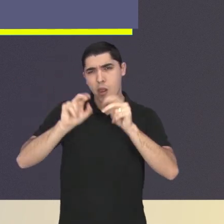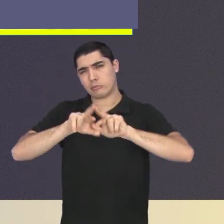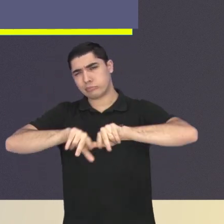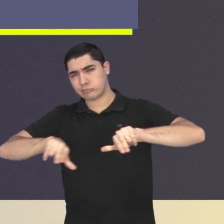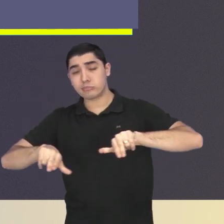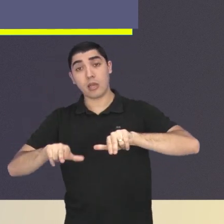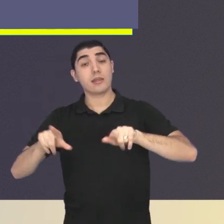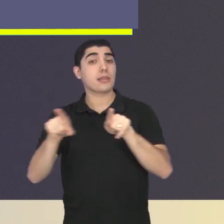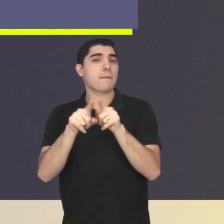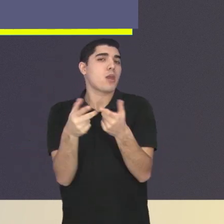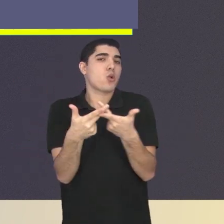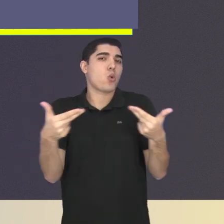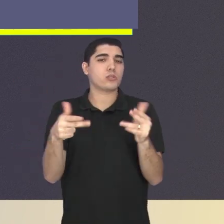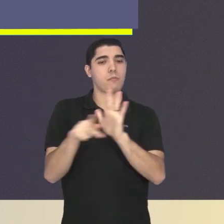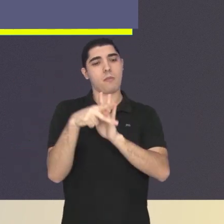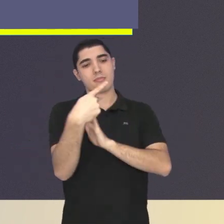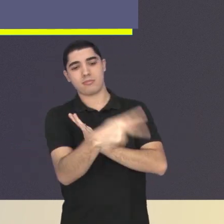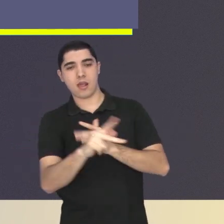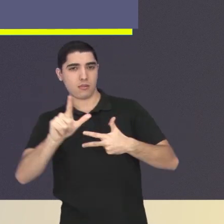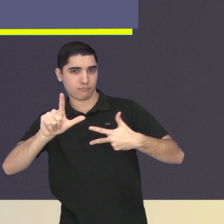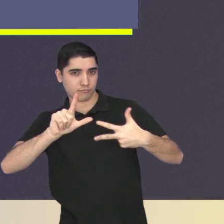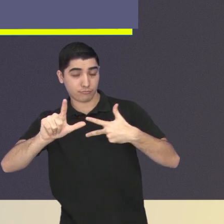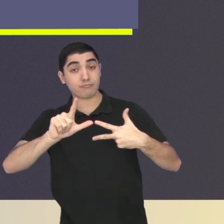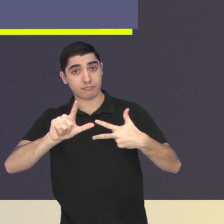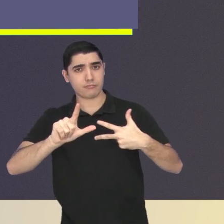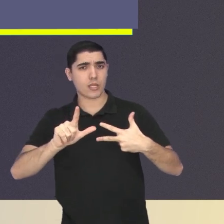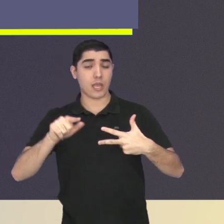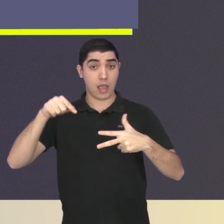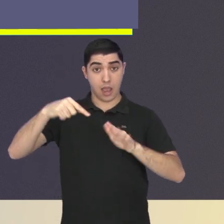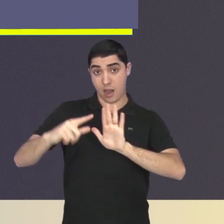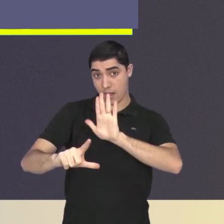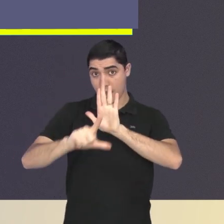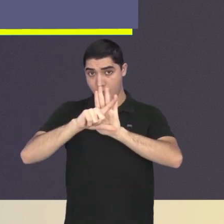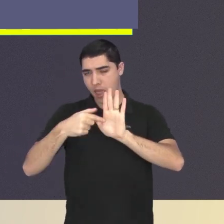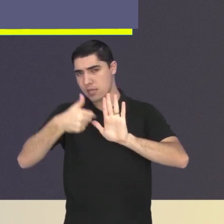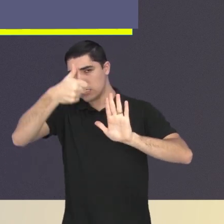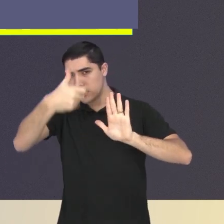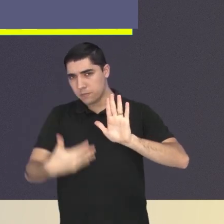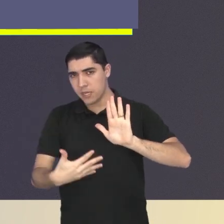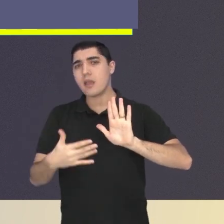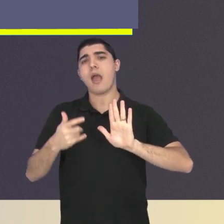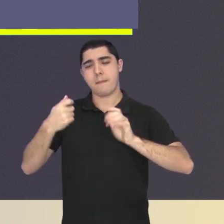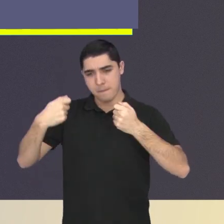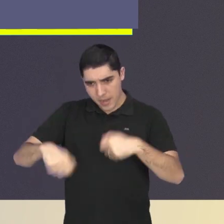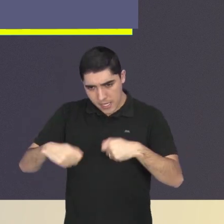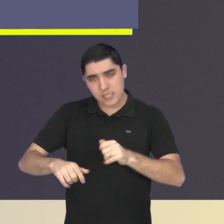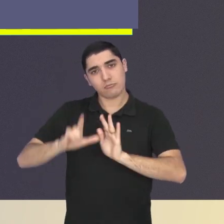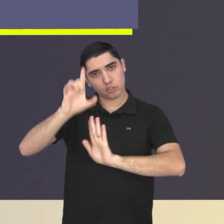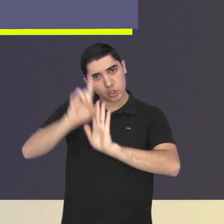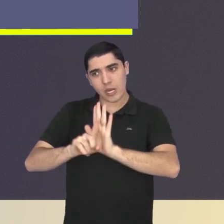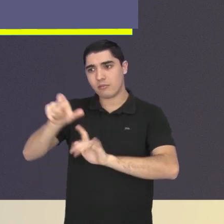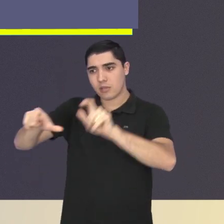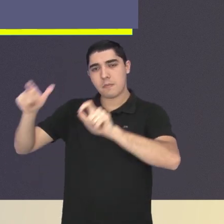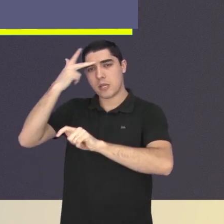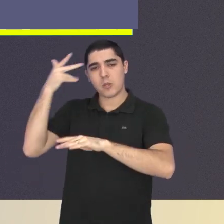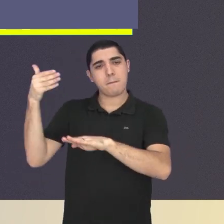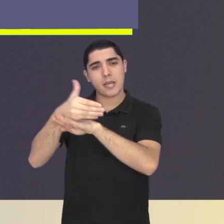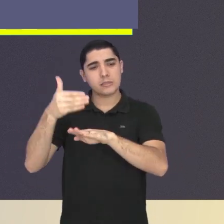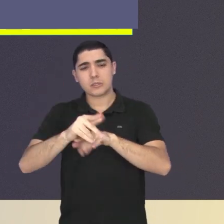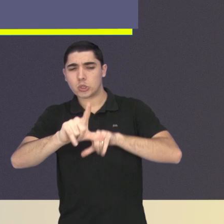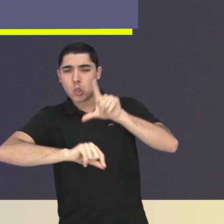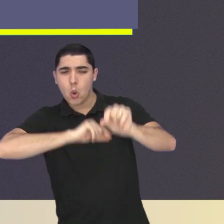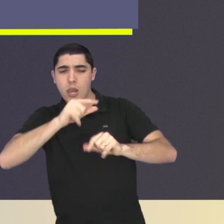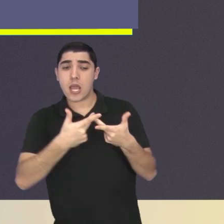referendos e iniciativas legislativas populares. Ainda de acordo com a lei orgânica, é garantida a participação popular